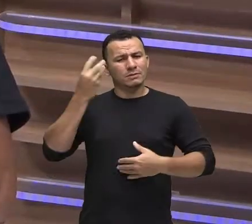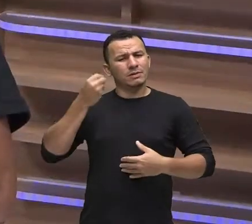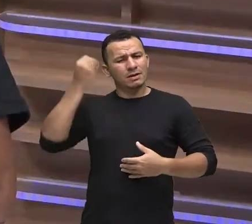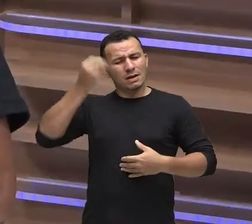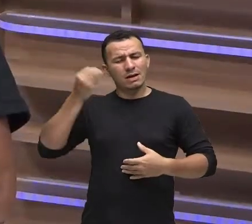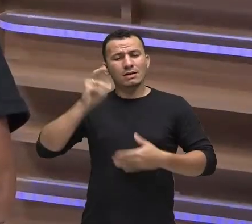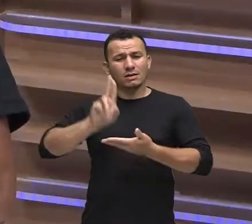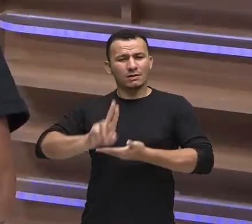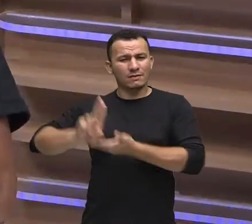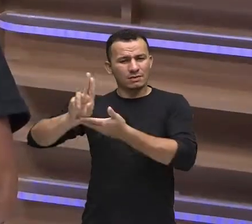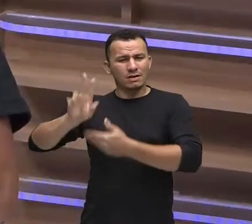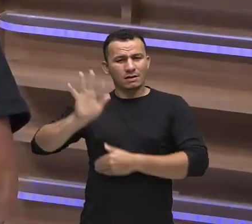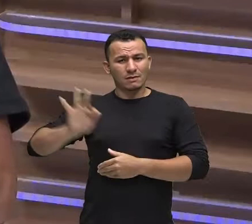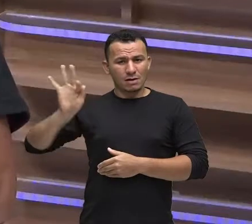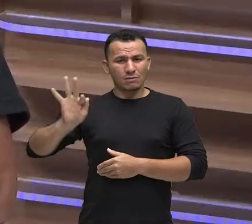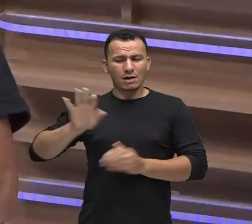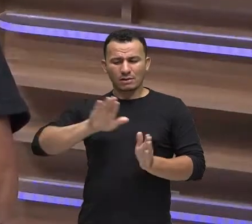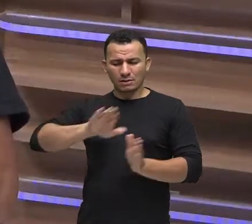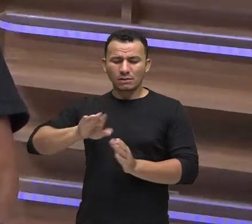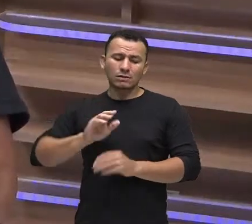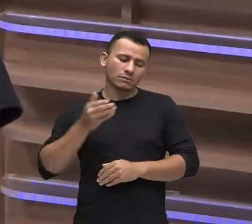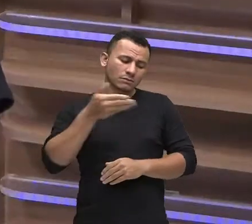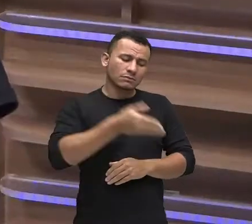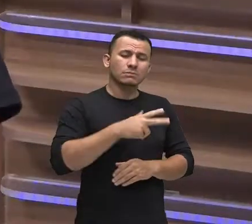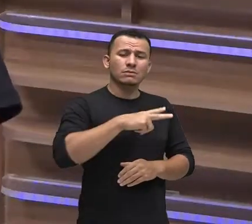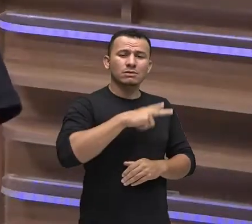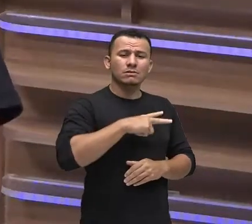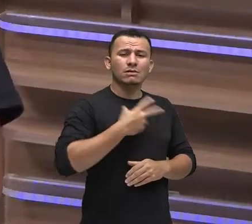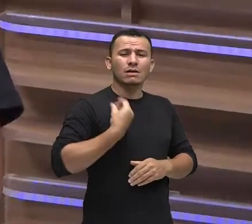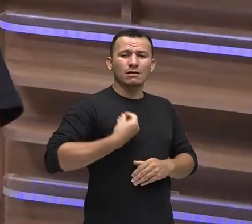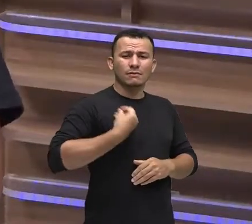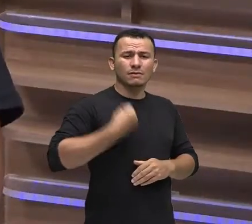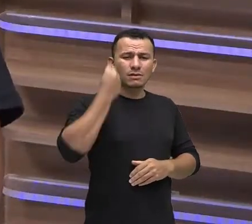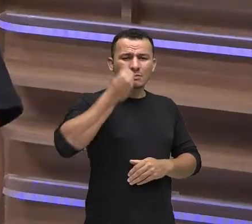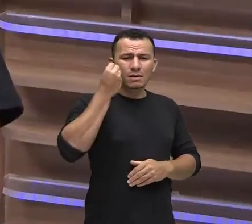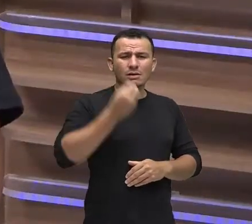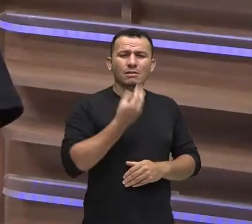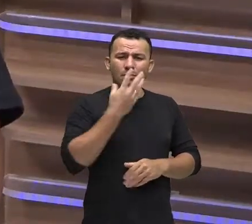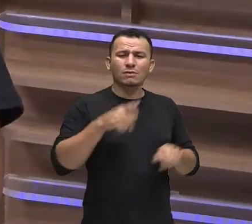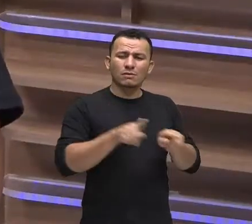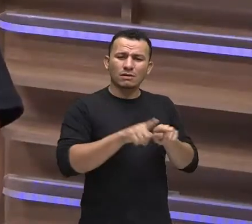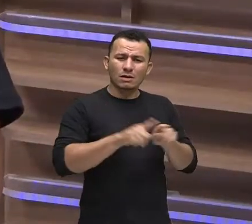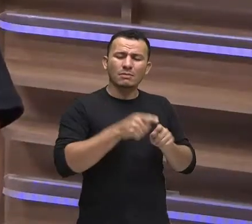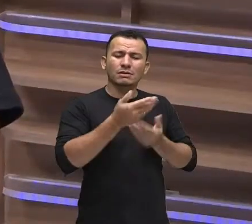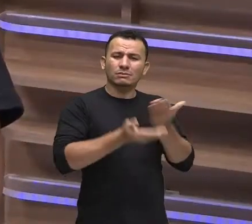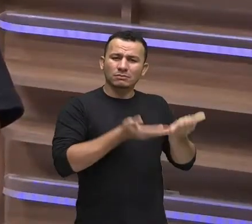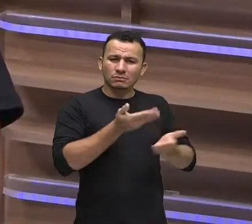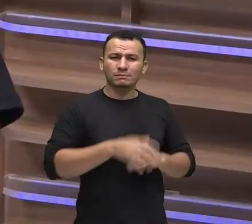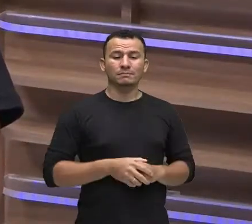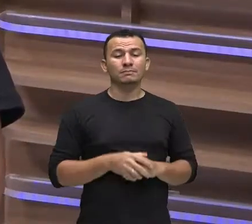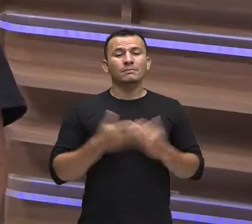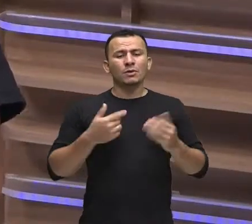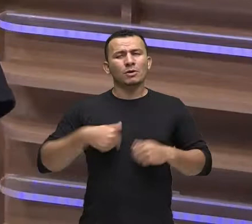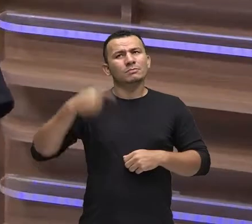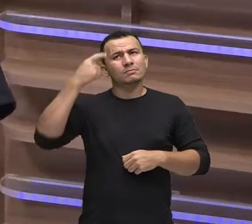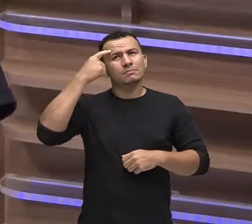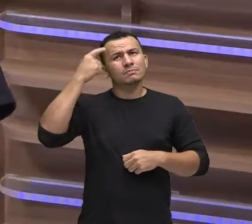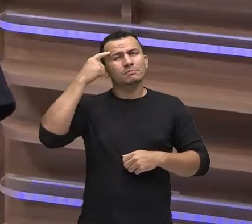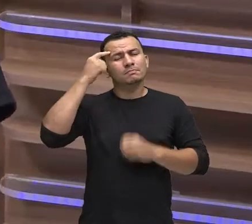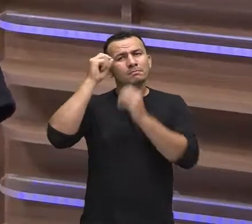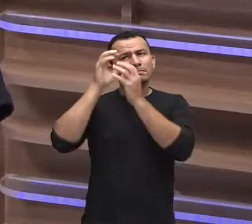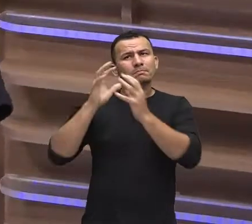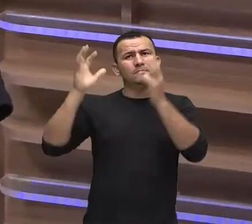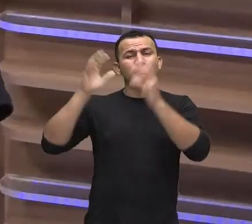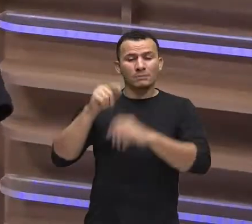poder falar da vivência pessoal é algo muito bom. E assim, quando a gente para e analisa a brincadeira, você